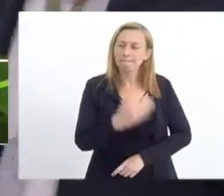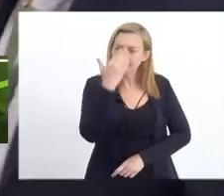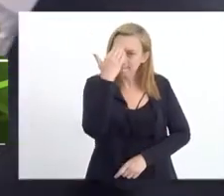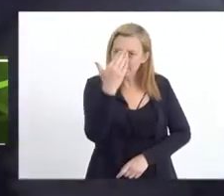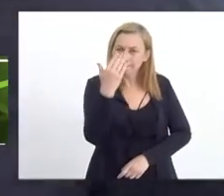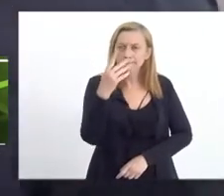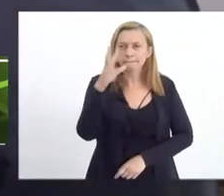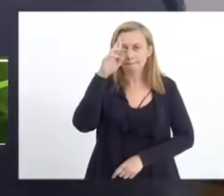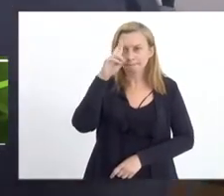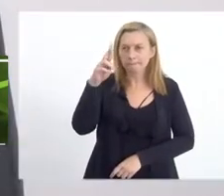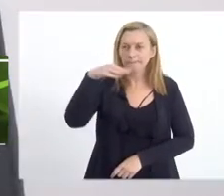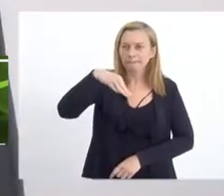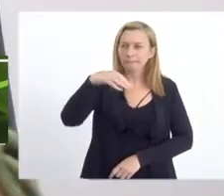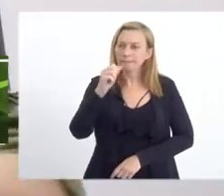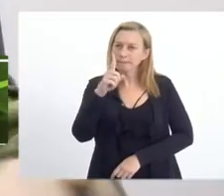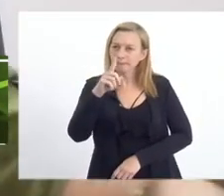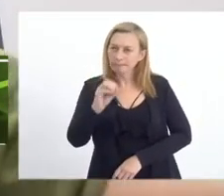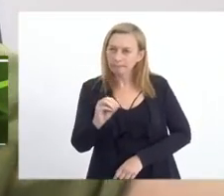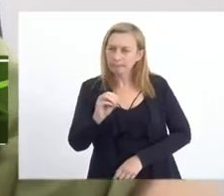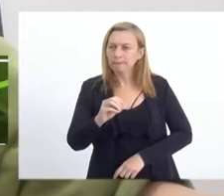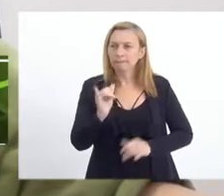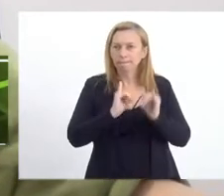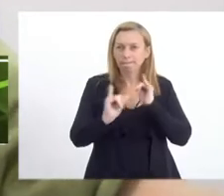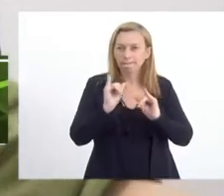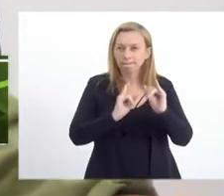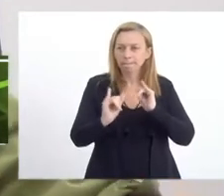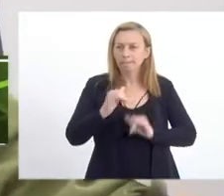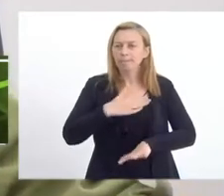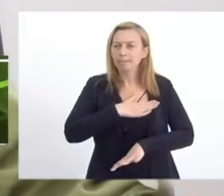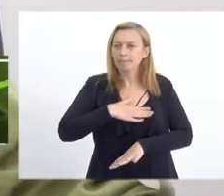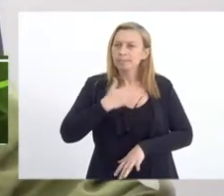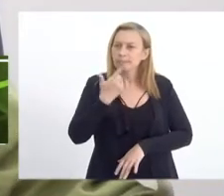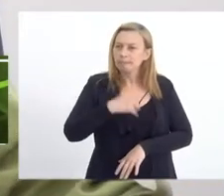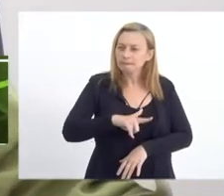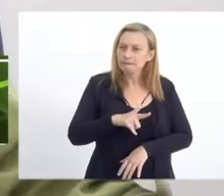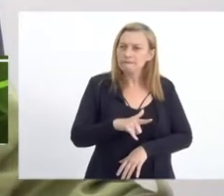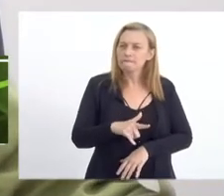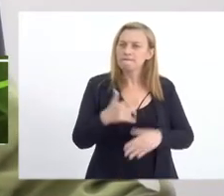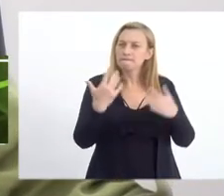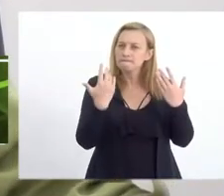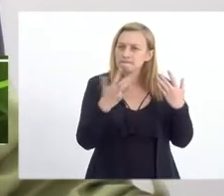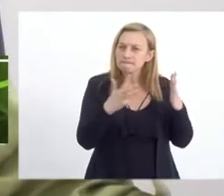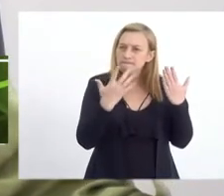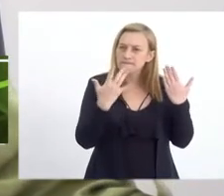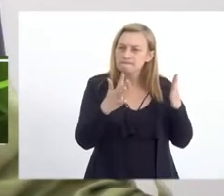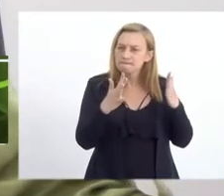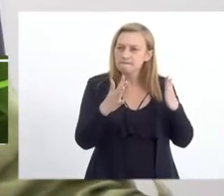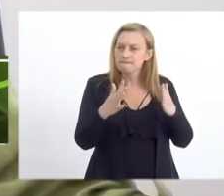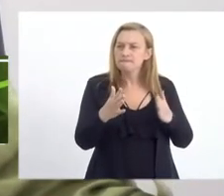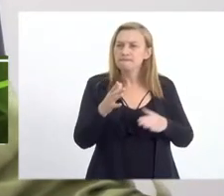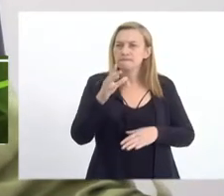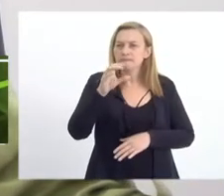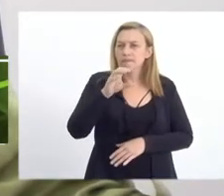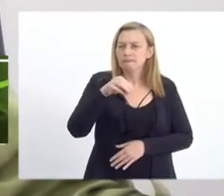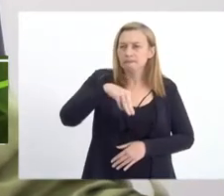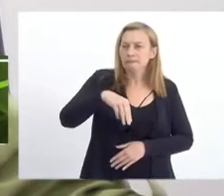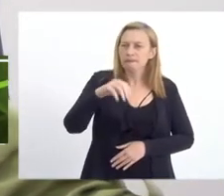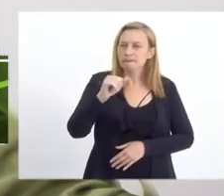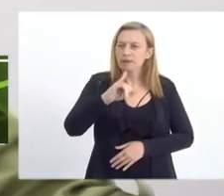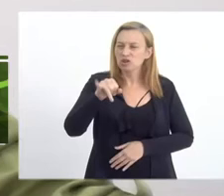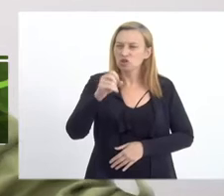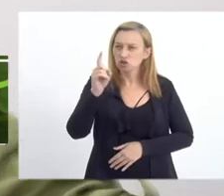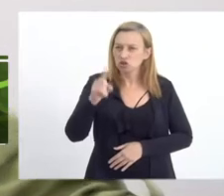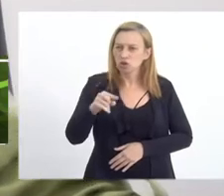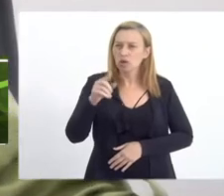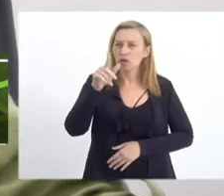Obrigado, senhor Magno, pelas informações. Gostaria de novamente aqui estar saudando o Major Peixoto, ele é comandante